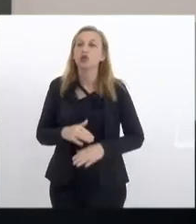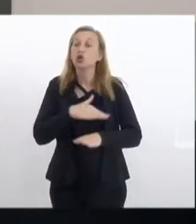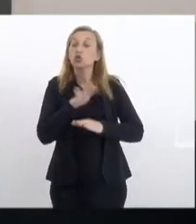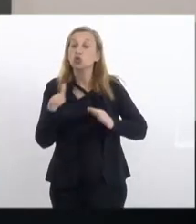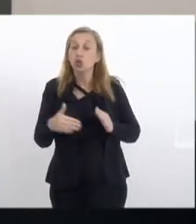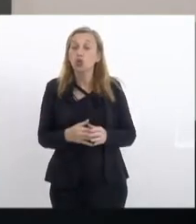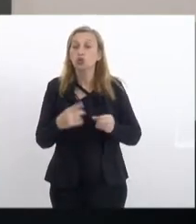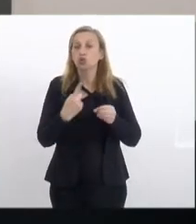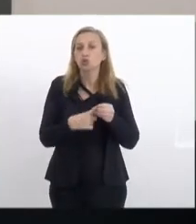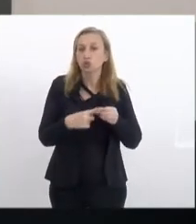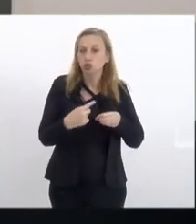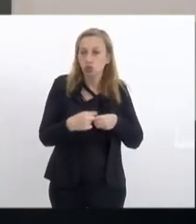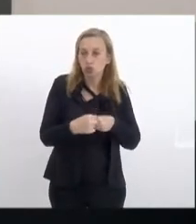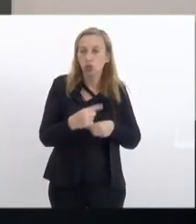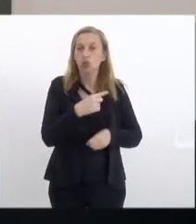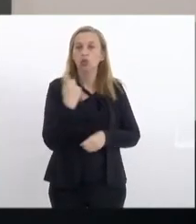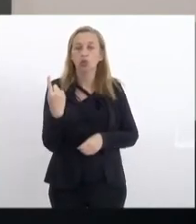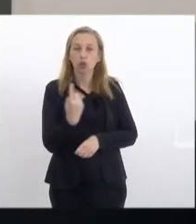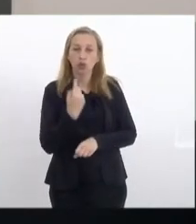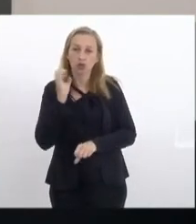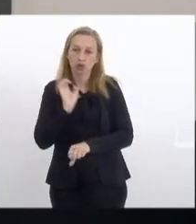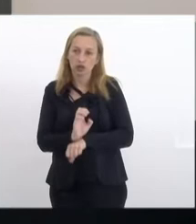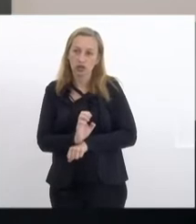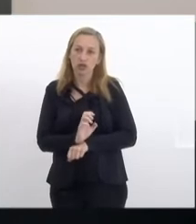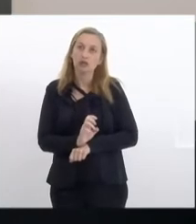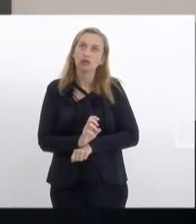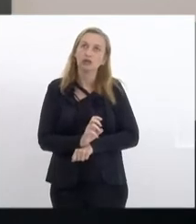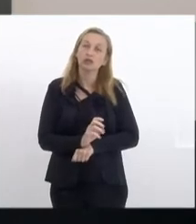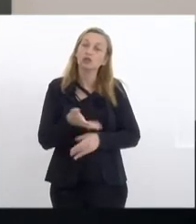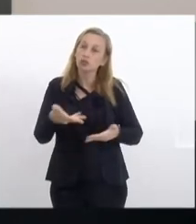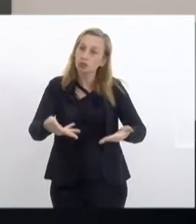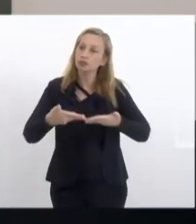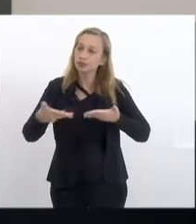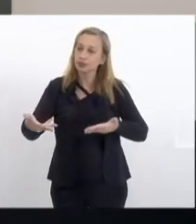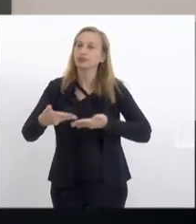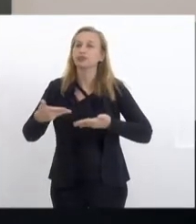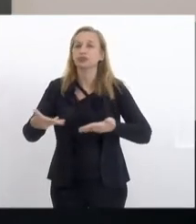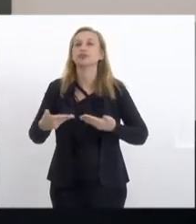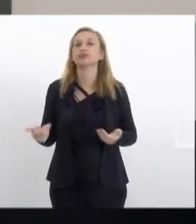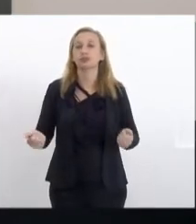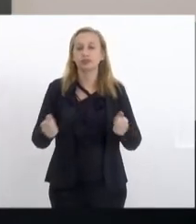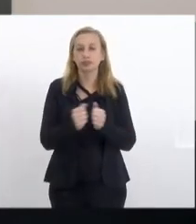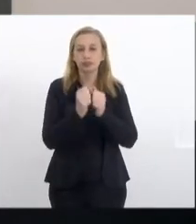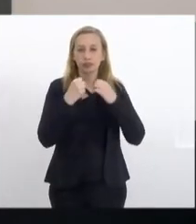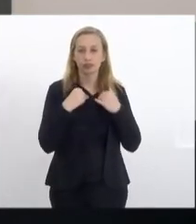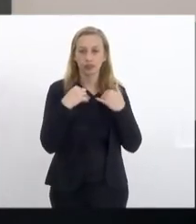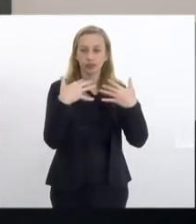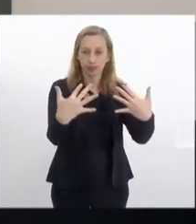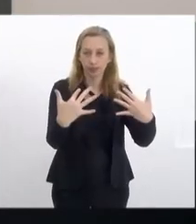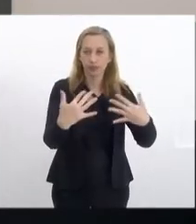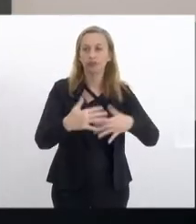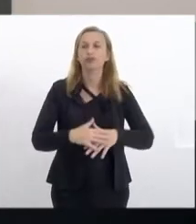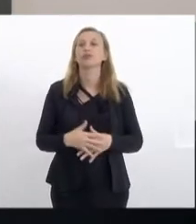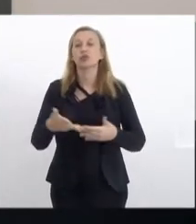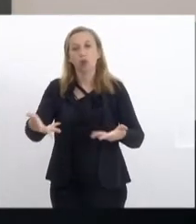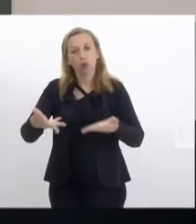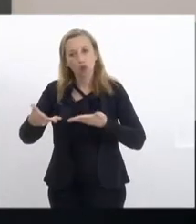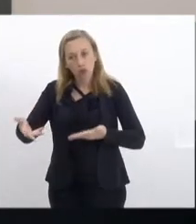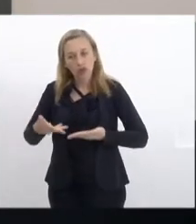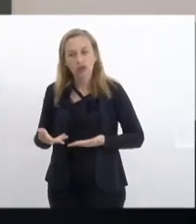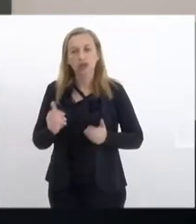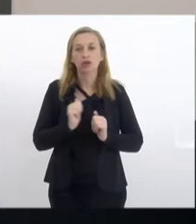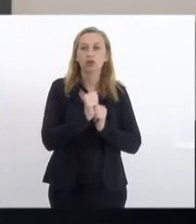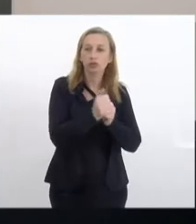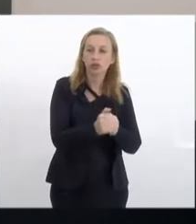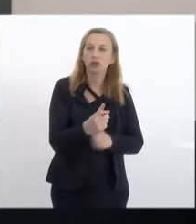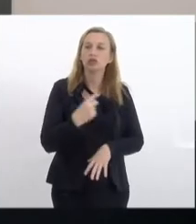os municípios do nosso estado, eles têm sido convidados a participar das nossas audiências, eles têm sido convidados a acompanhar